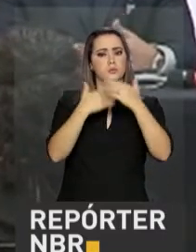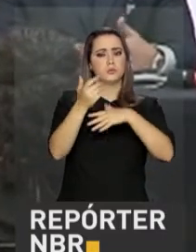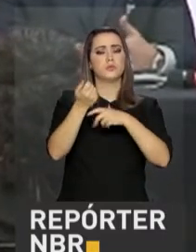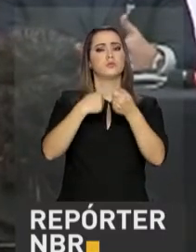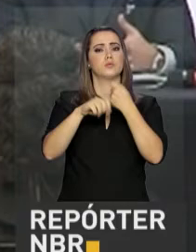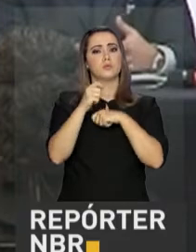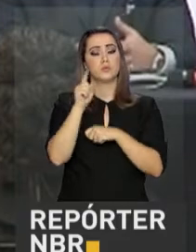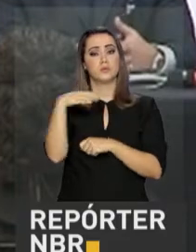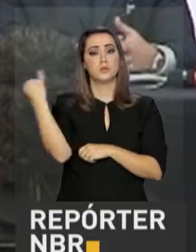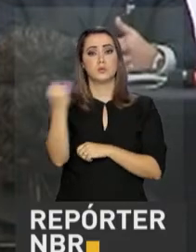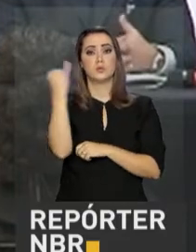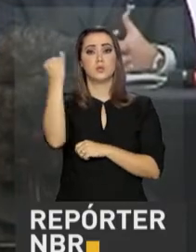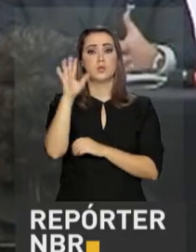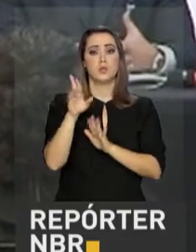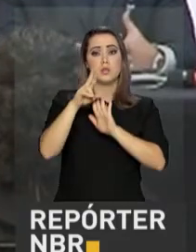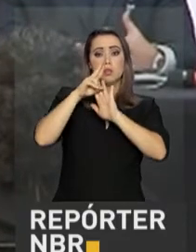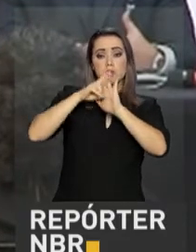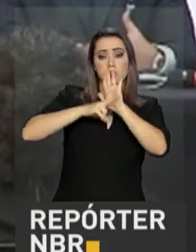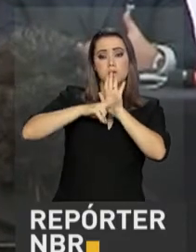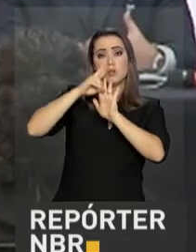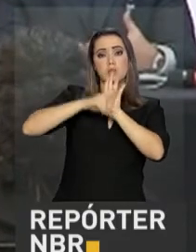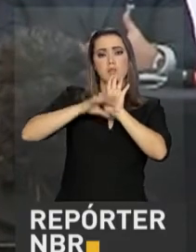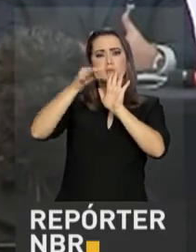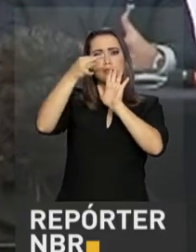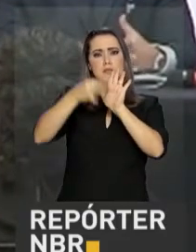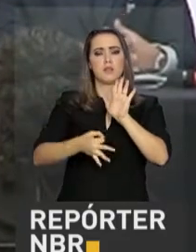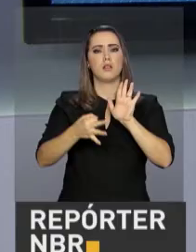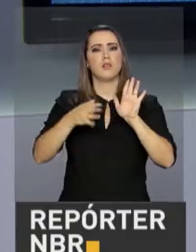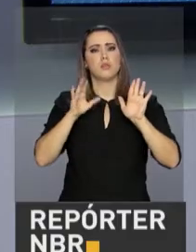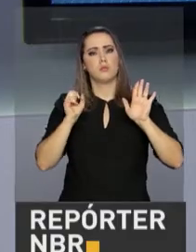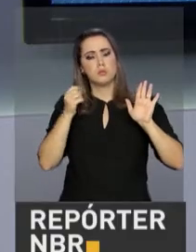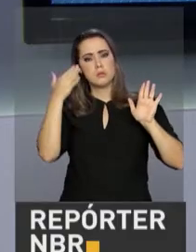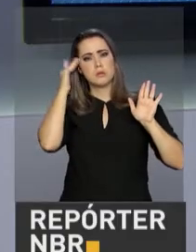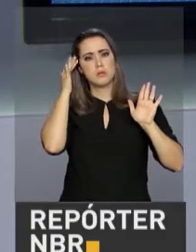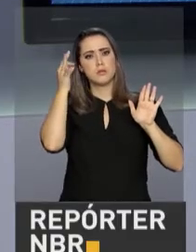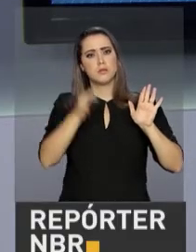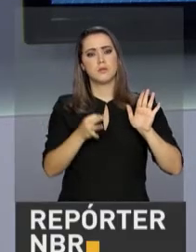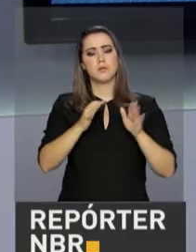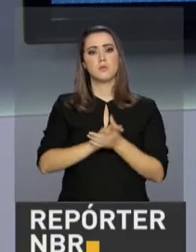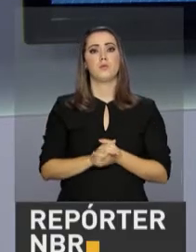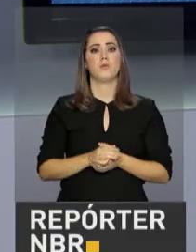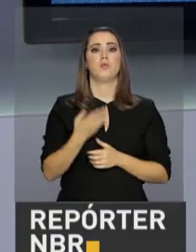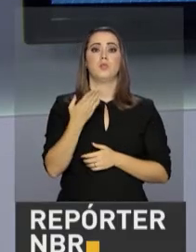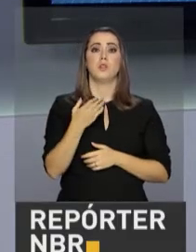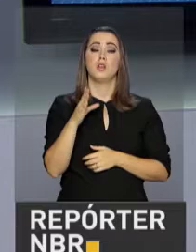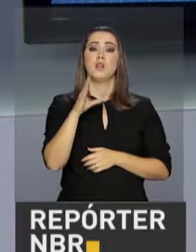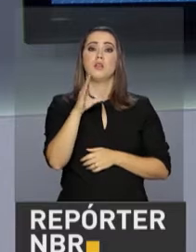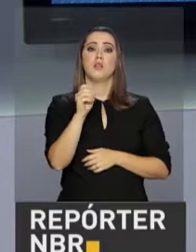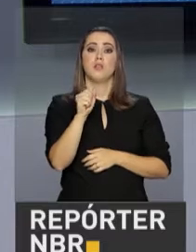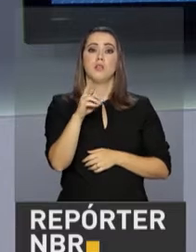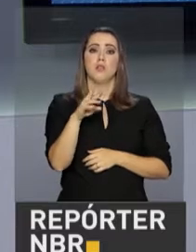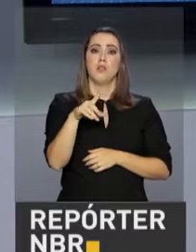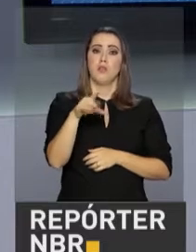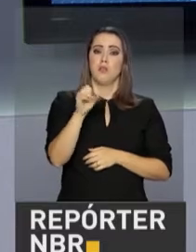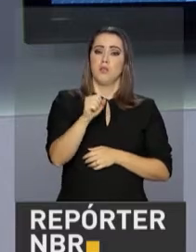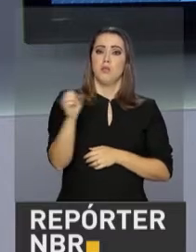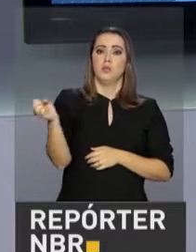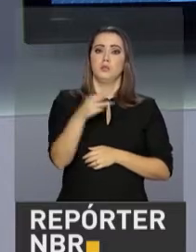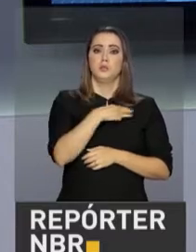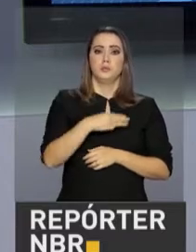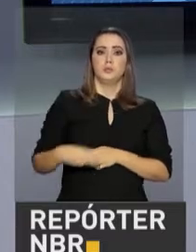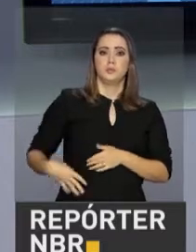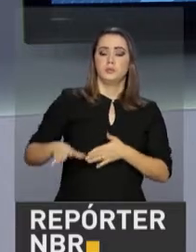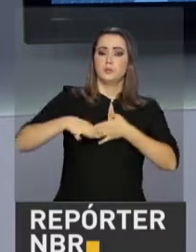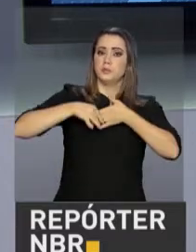importante, né, que as regras sejam claras. Carlos Marum é o novo ministro-chefe da Secretaria-Geral